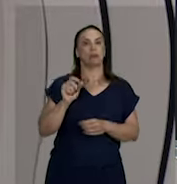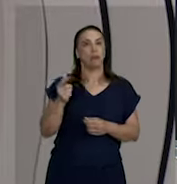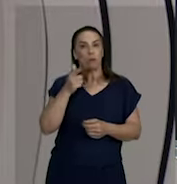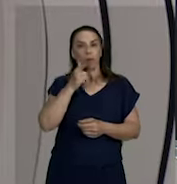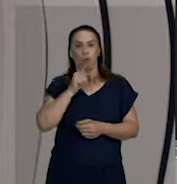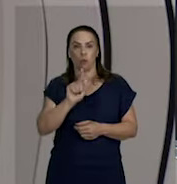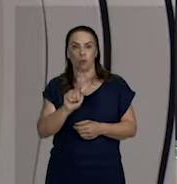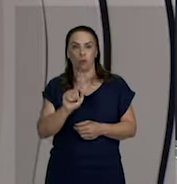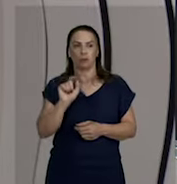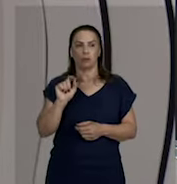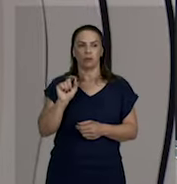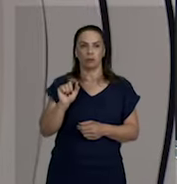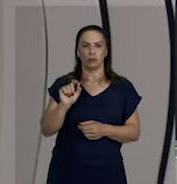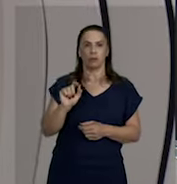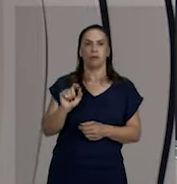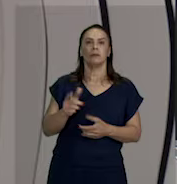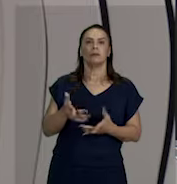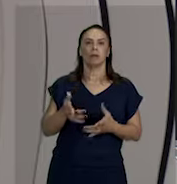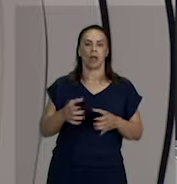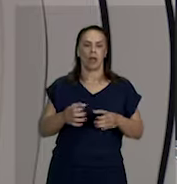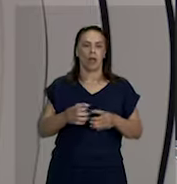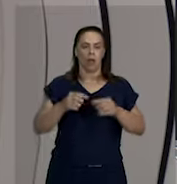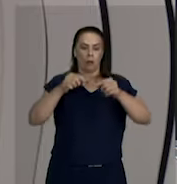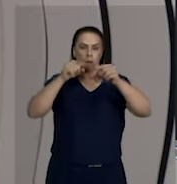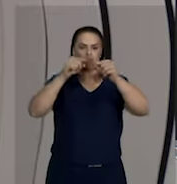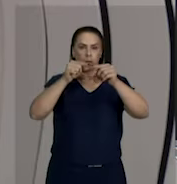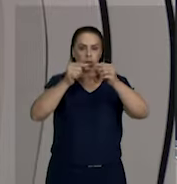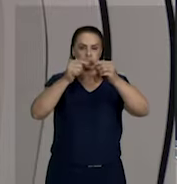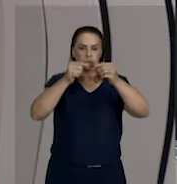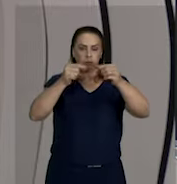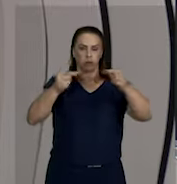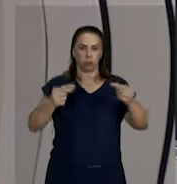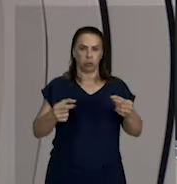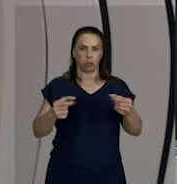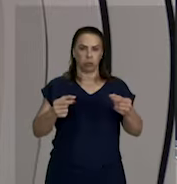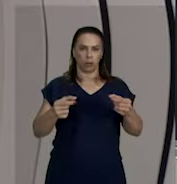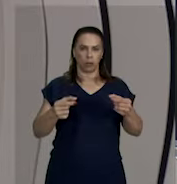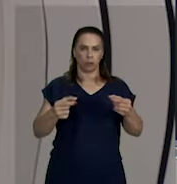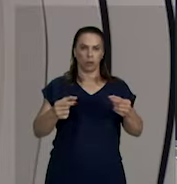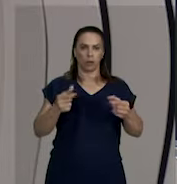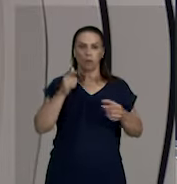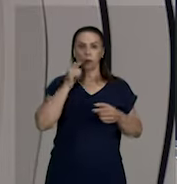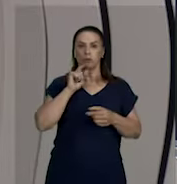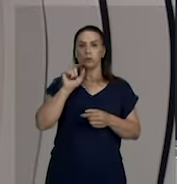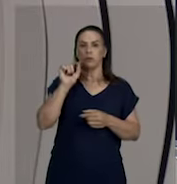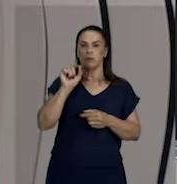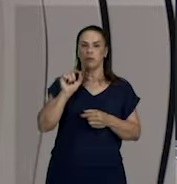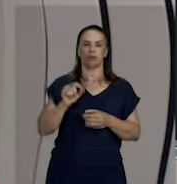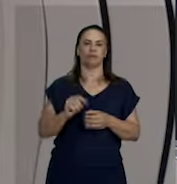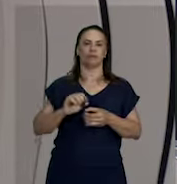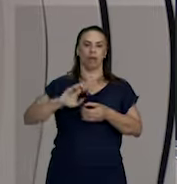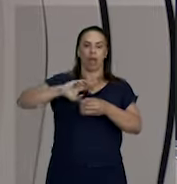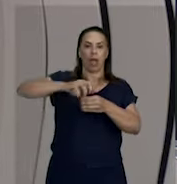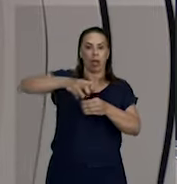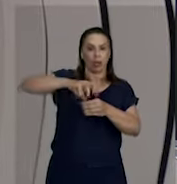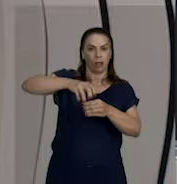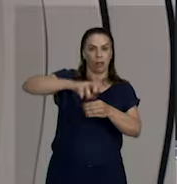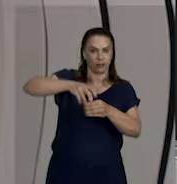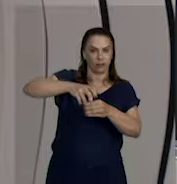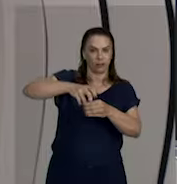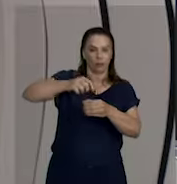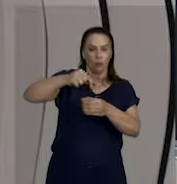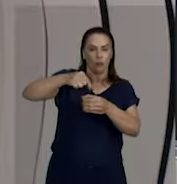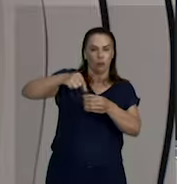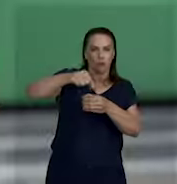a traqueia na garrafa PET, eu perfurei a tampinha da garrafa PET, eu então fiz um